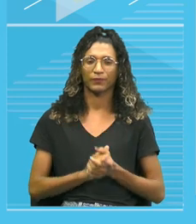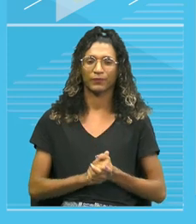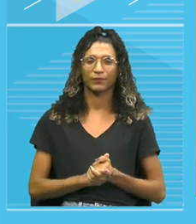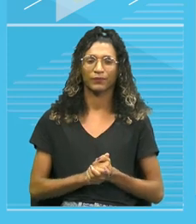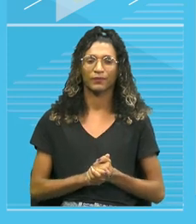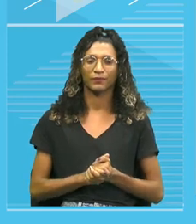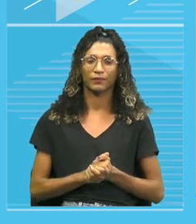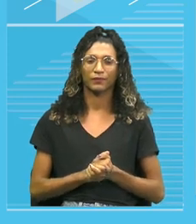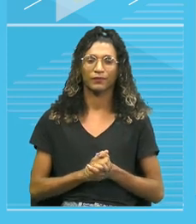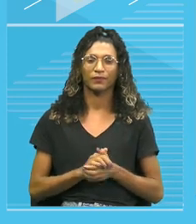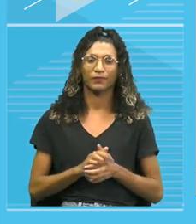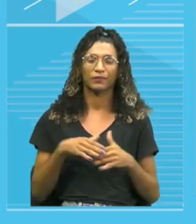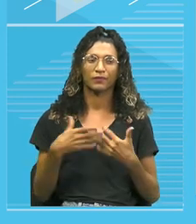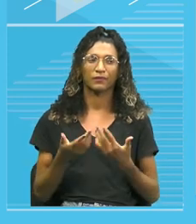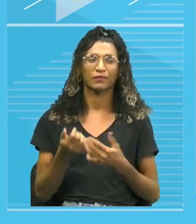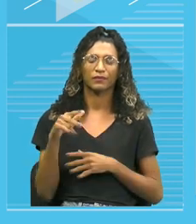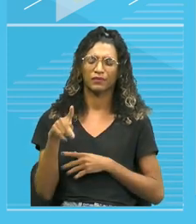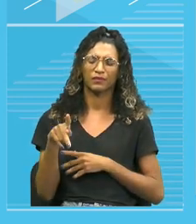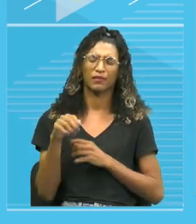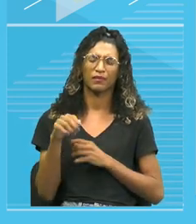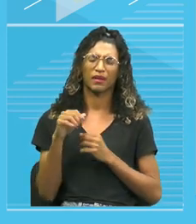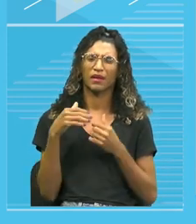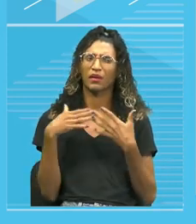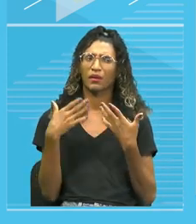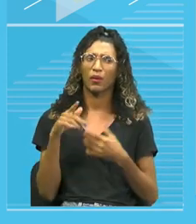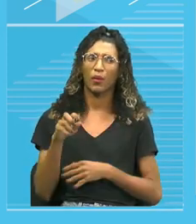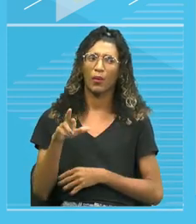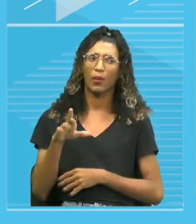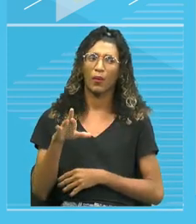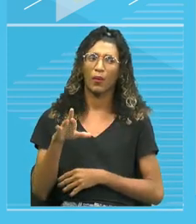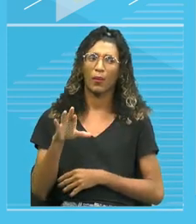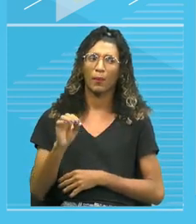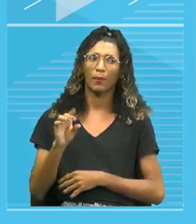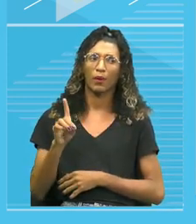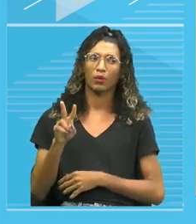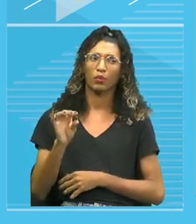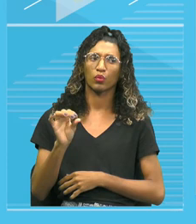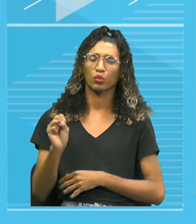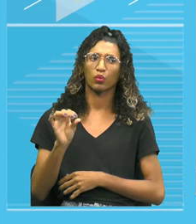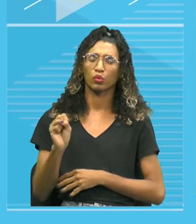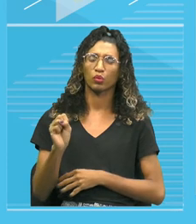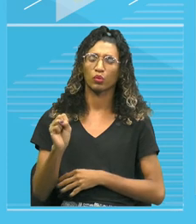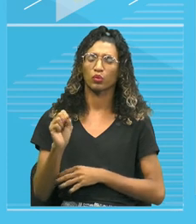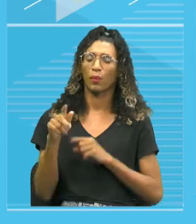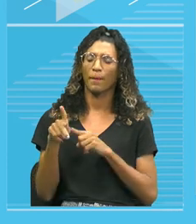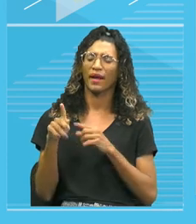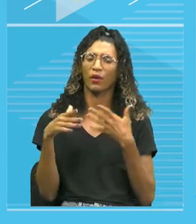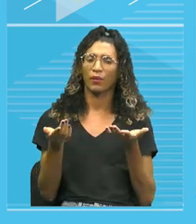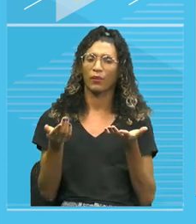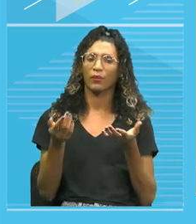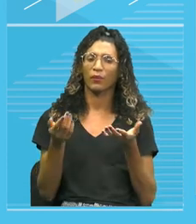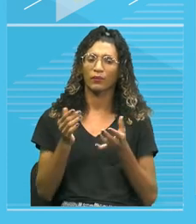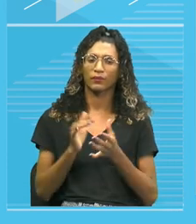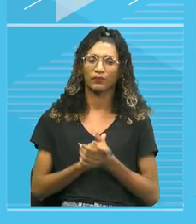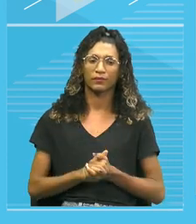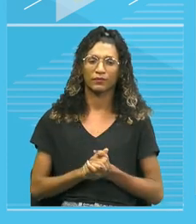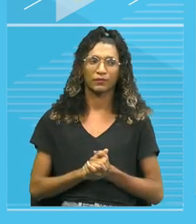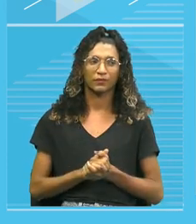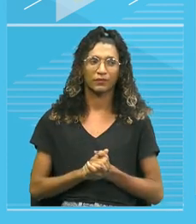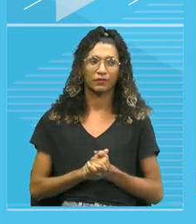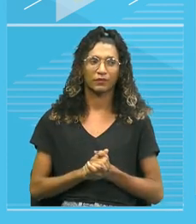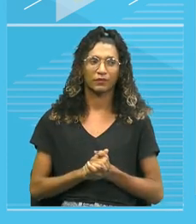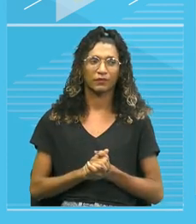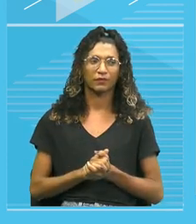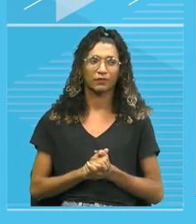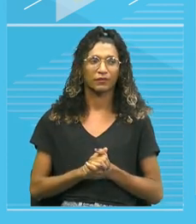Quem são os produtos só tem ó só a glicose Então nós vamos colocar aqui no HP o valor de